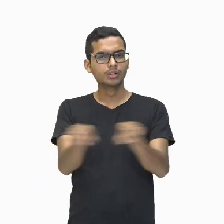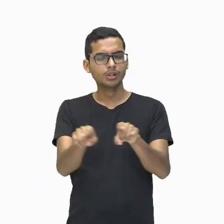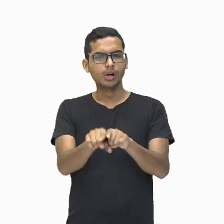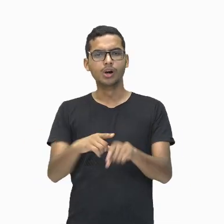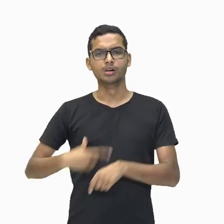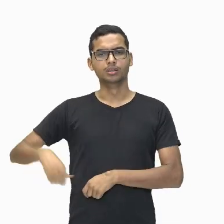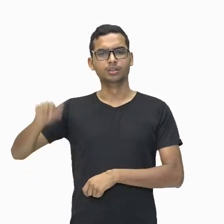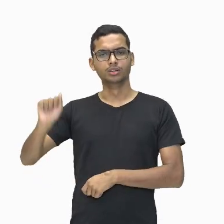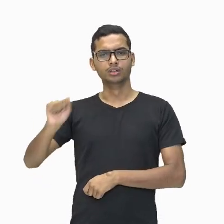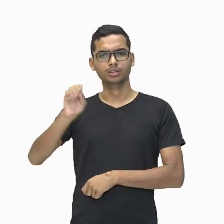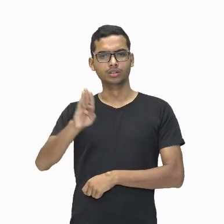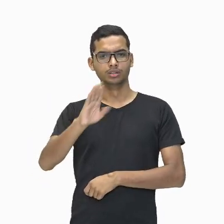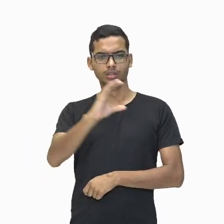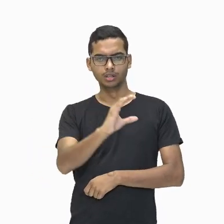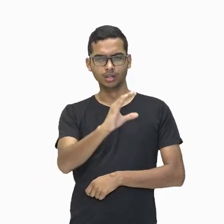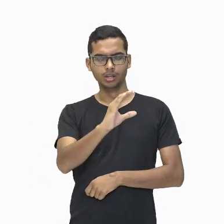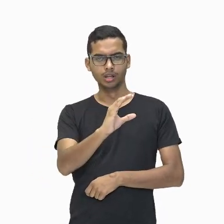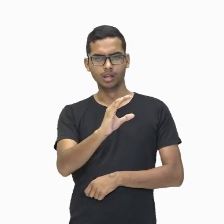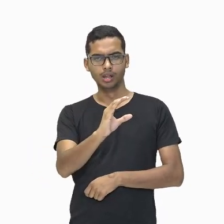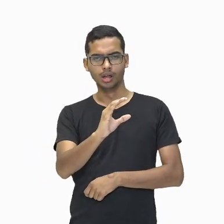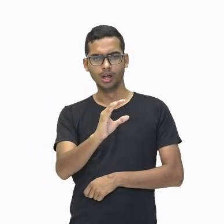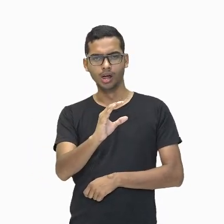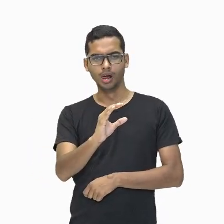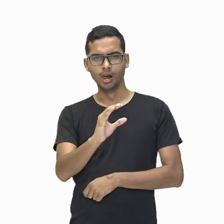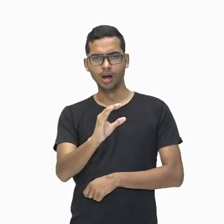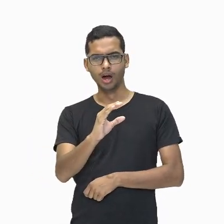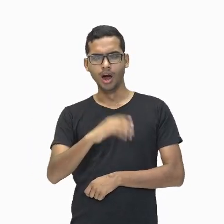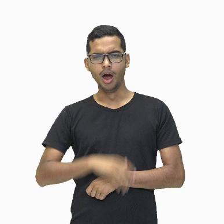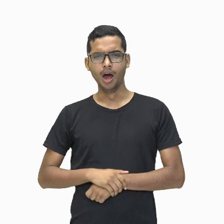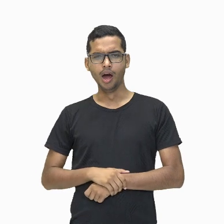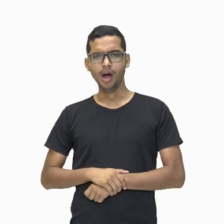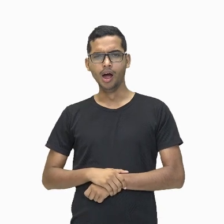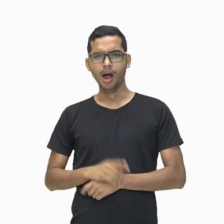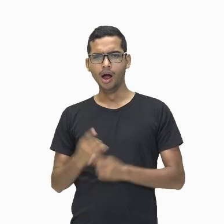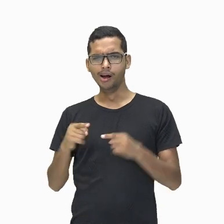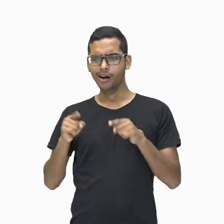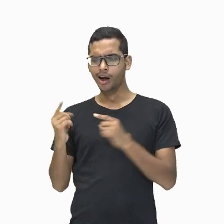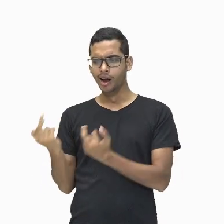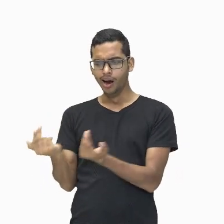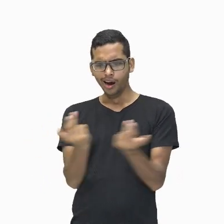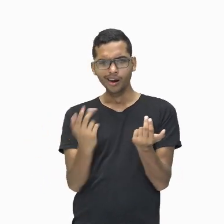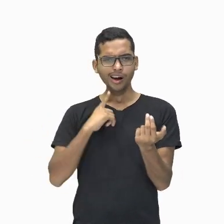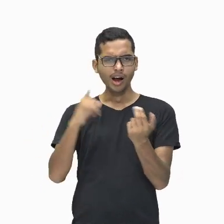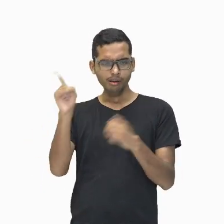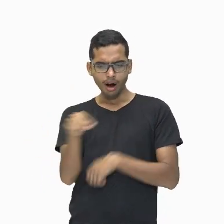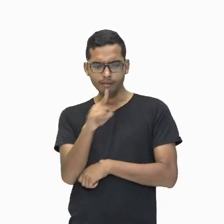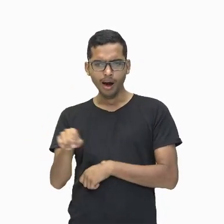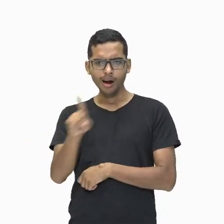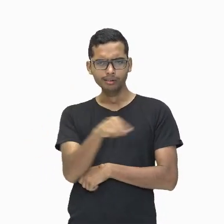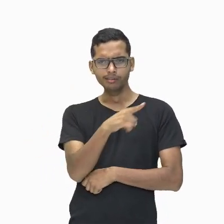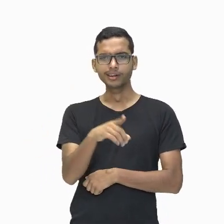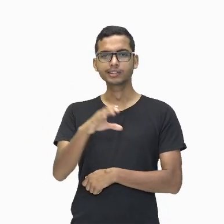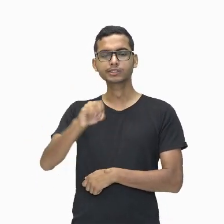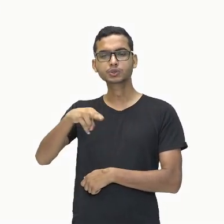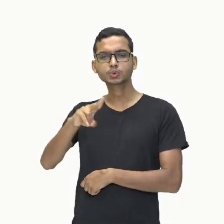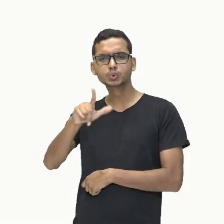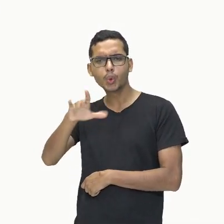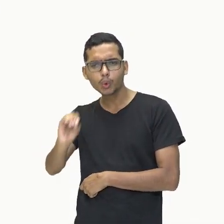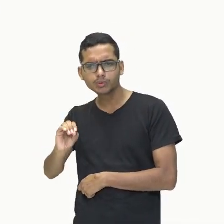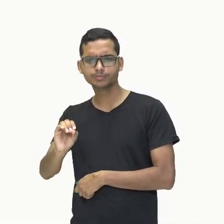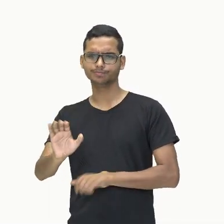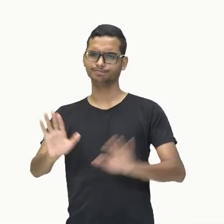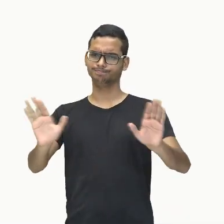c não são simultaneamente nulos. Ou seja, toda